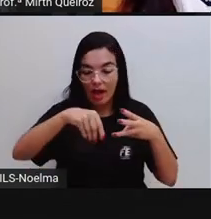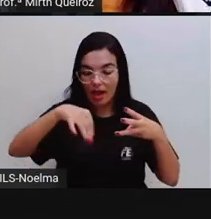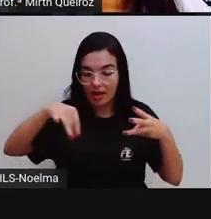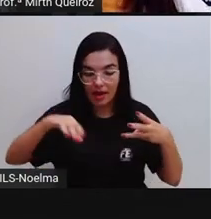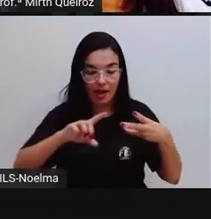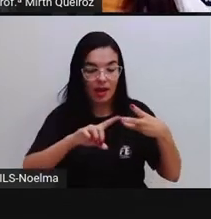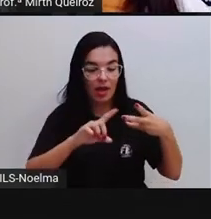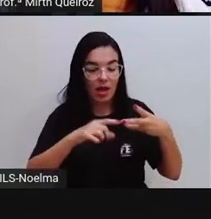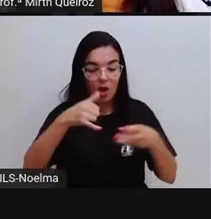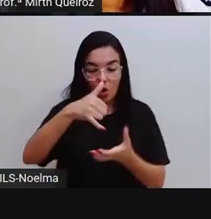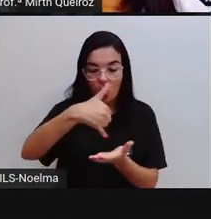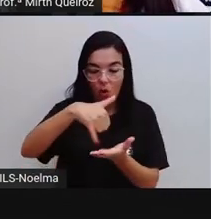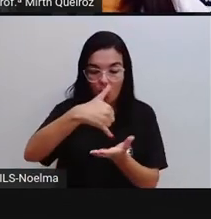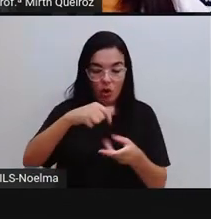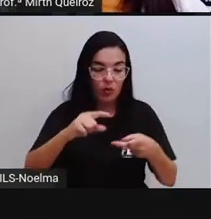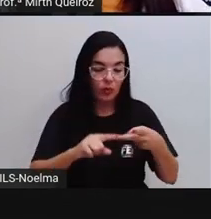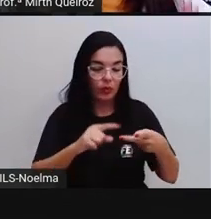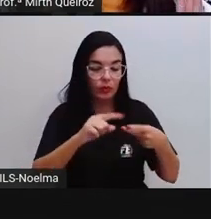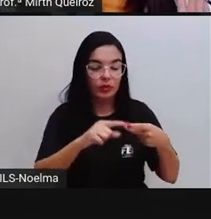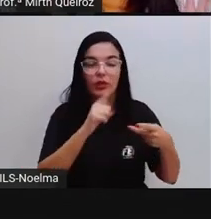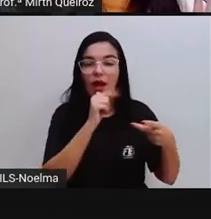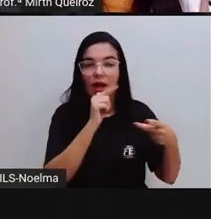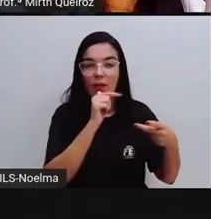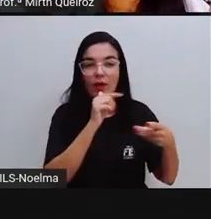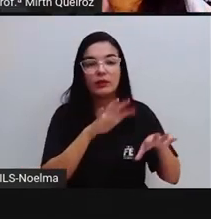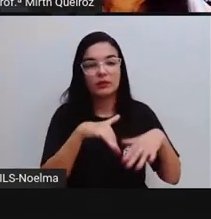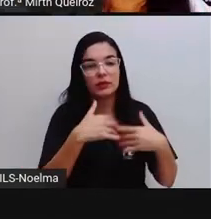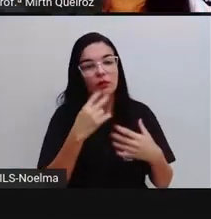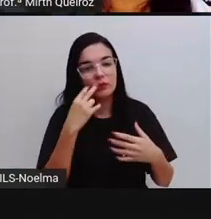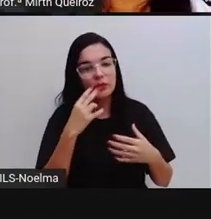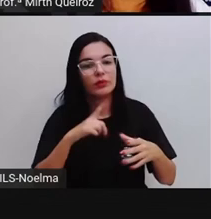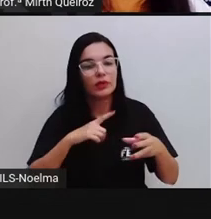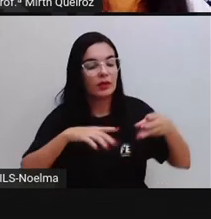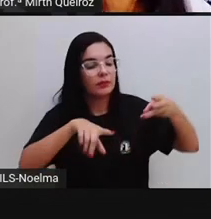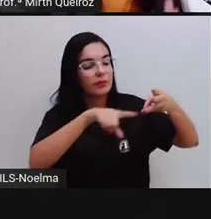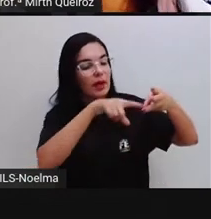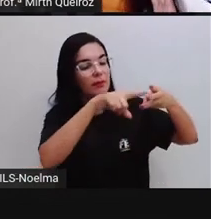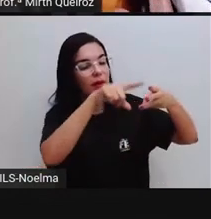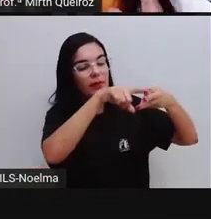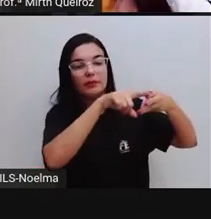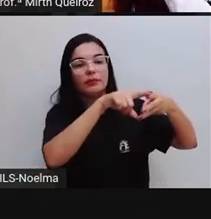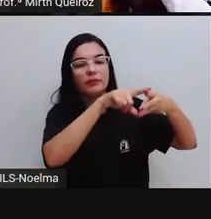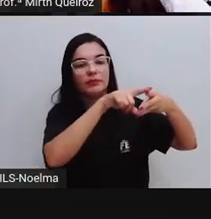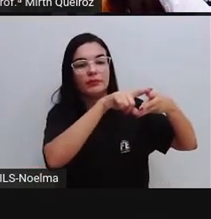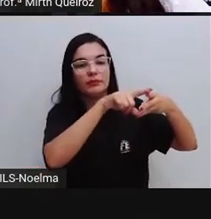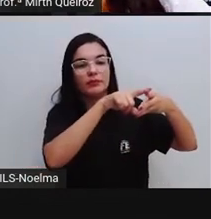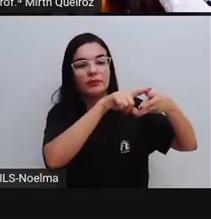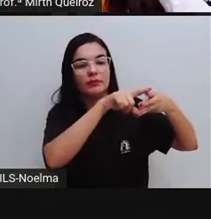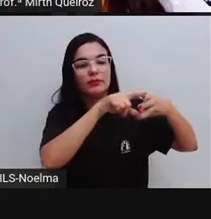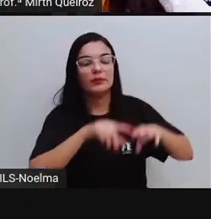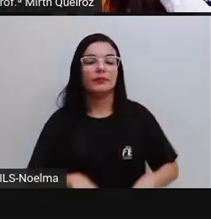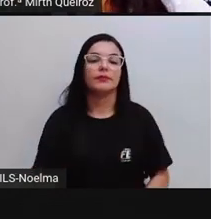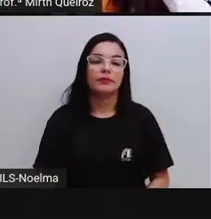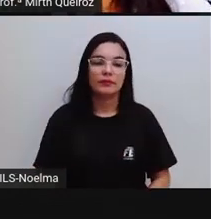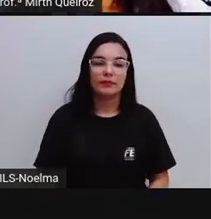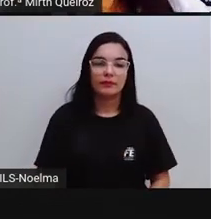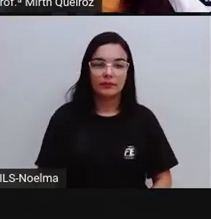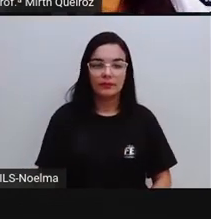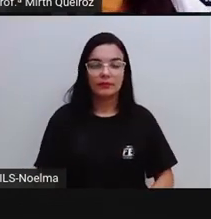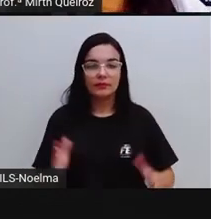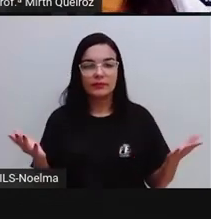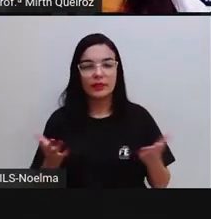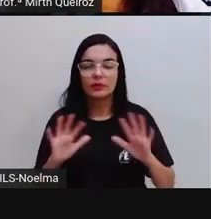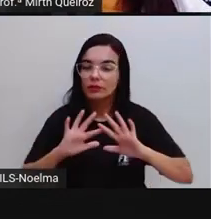resumindo, sistema homogêneo vai apresentar apenas uma fase. Pode acontecer com a substância pura, que só tem